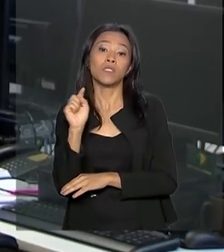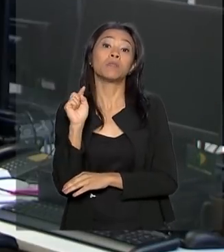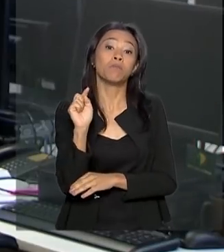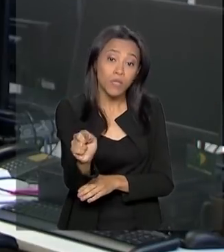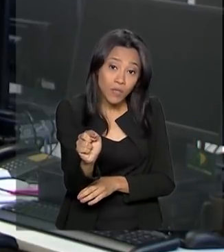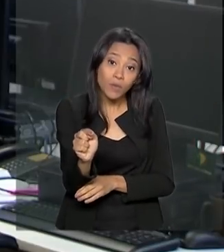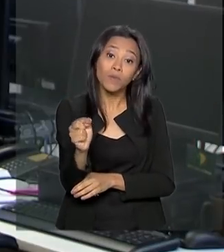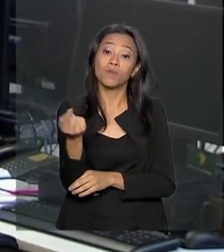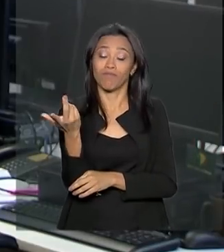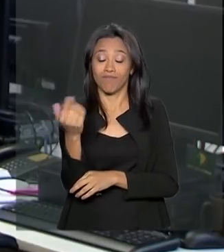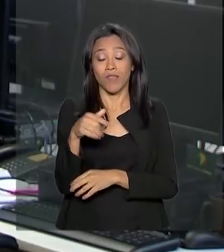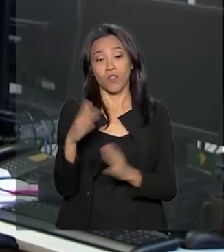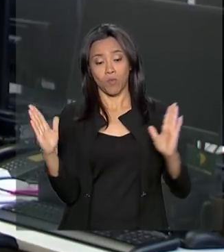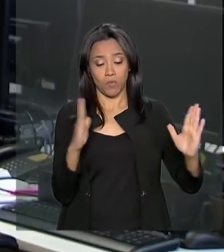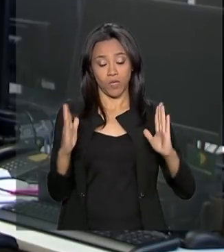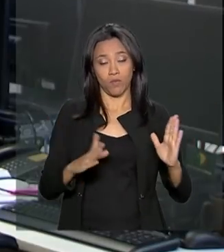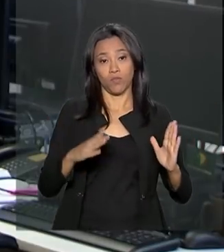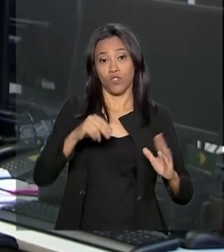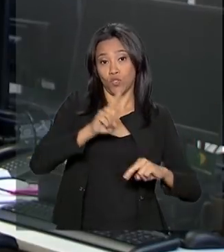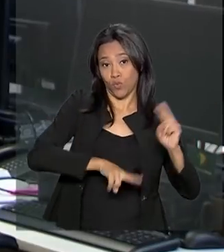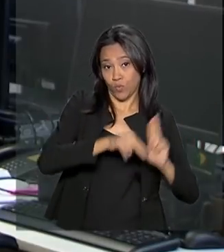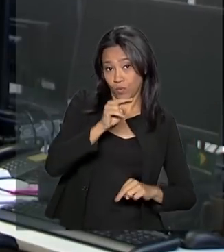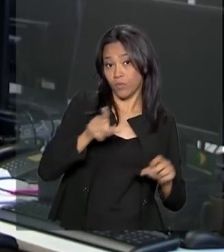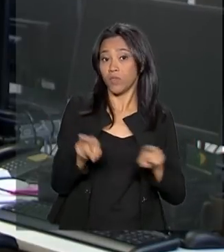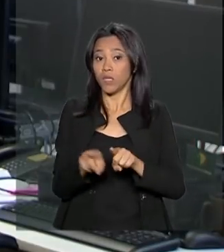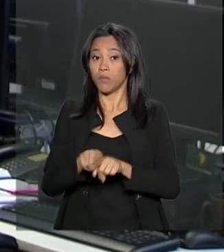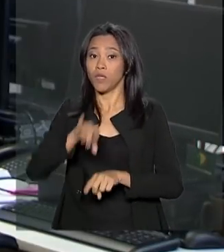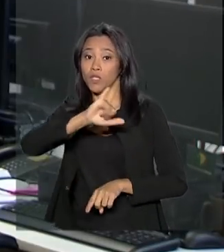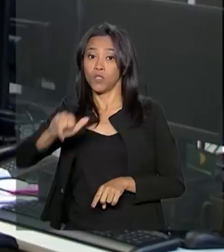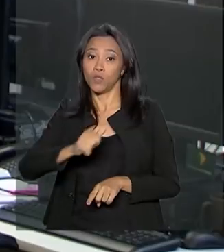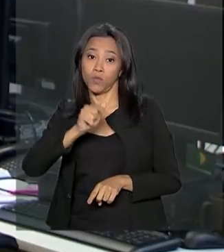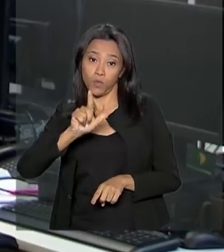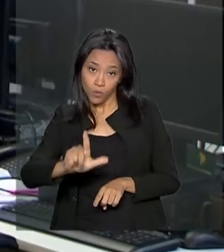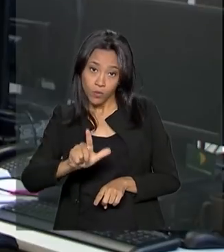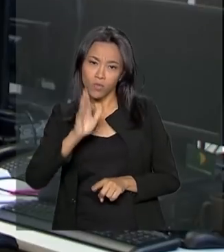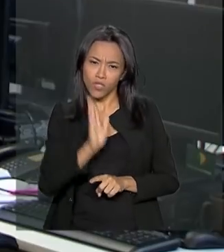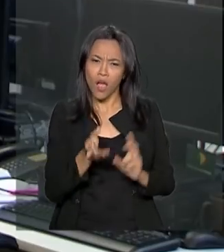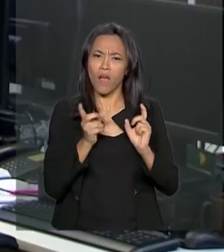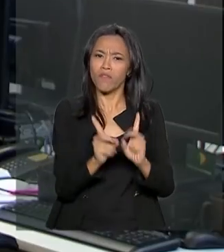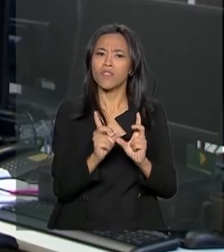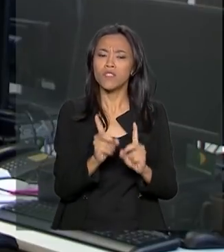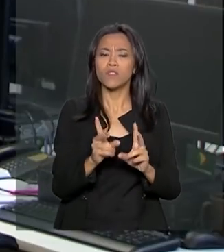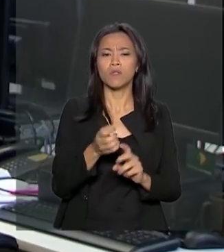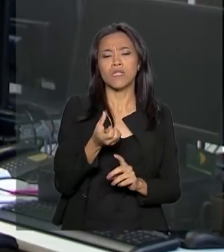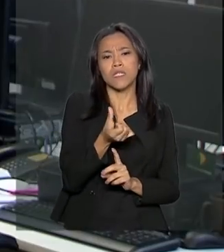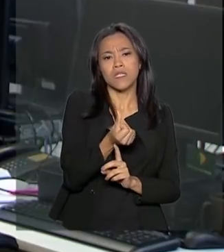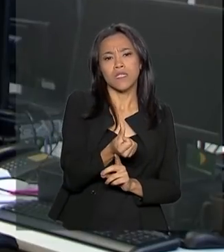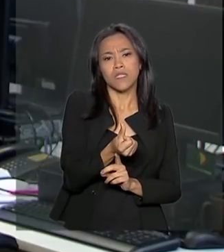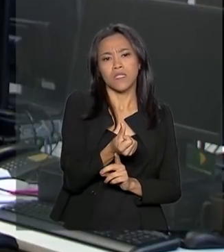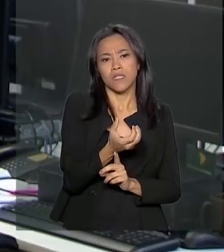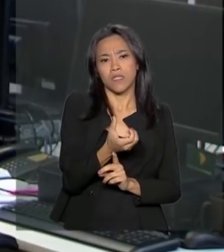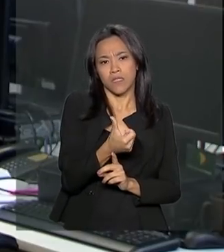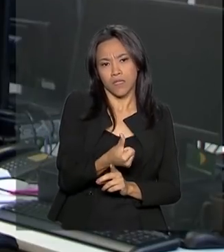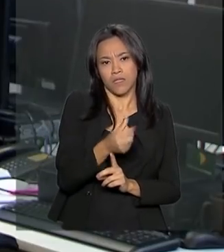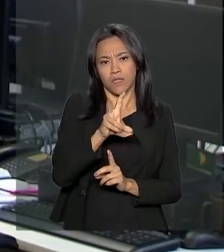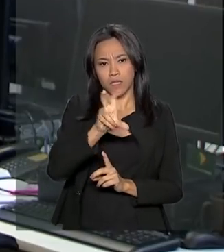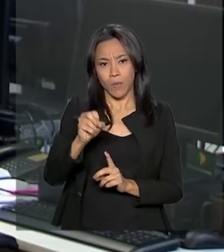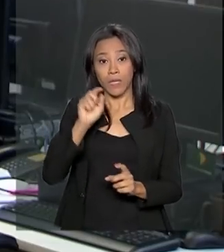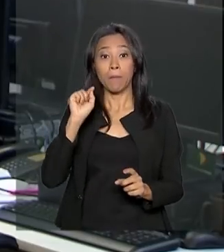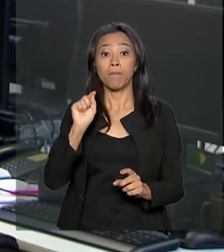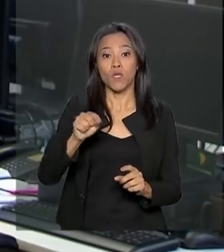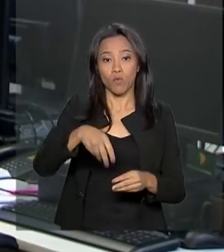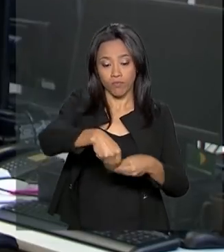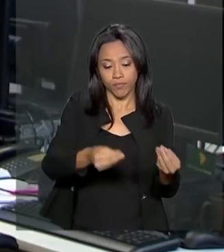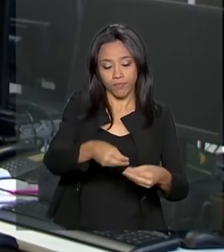entre os meses de junho e julho. Até agora, foram vendidos mais de 650 mil ingressos, do total